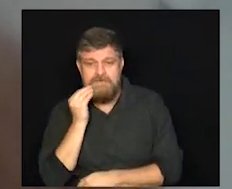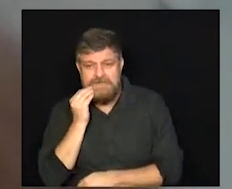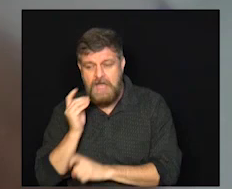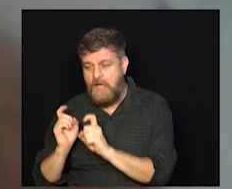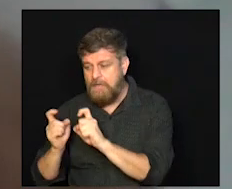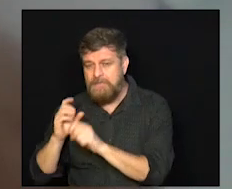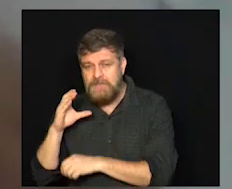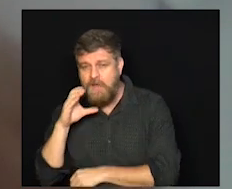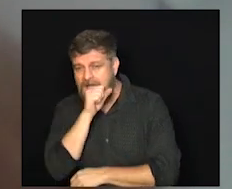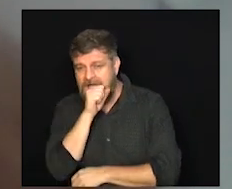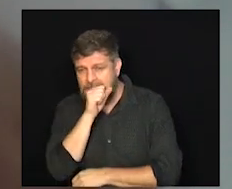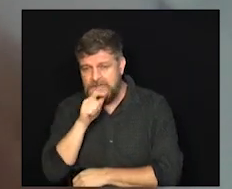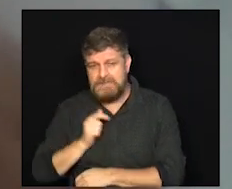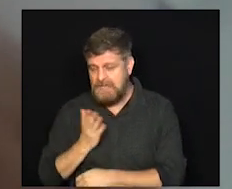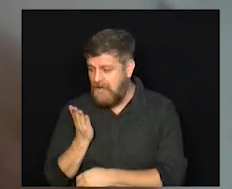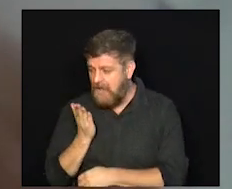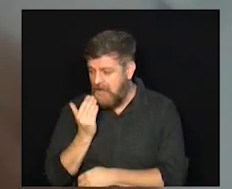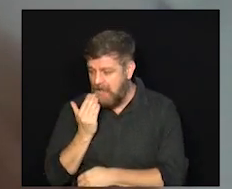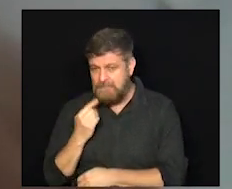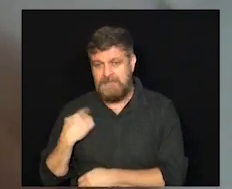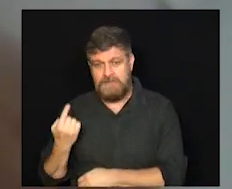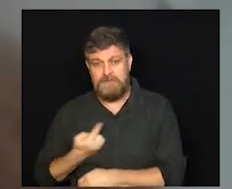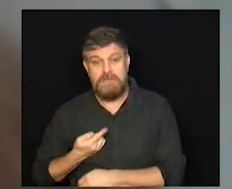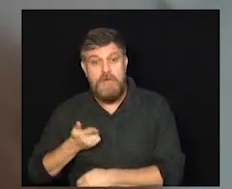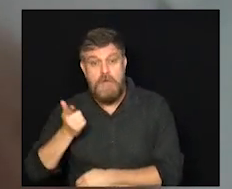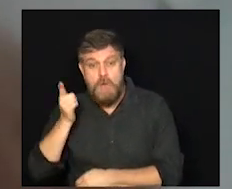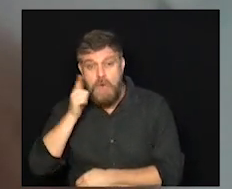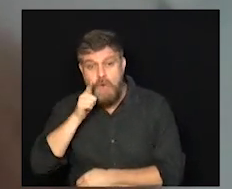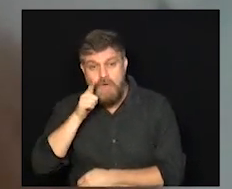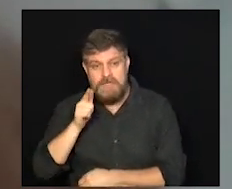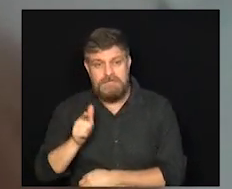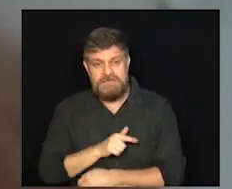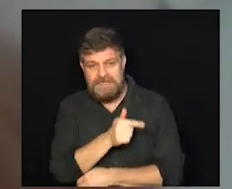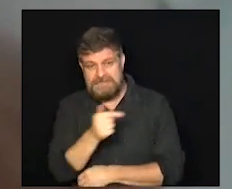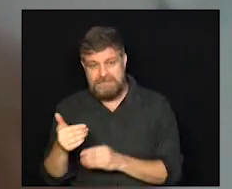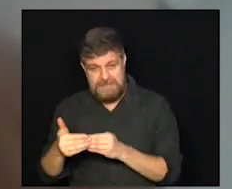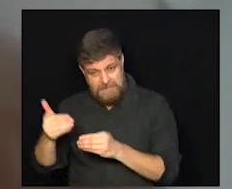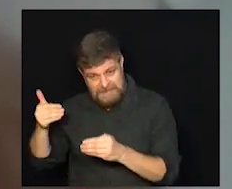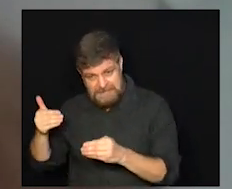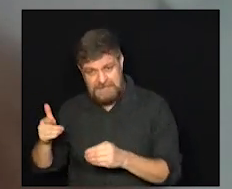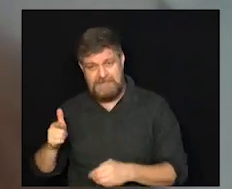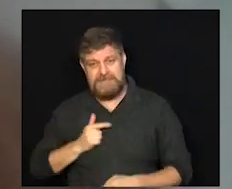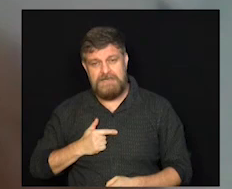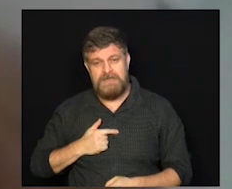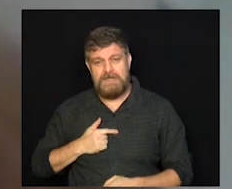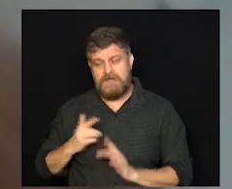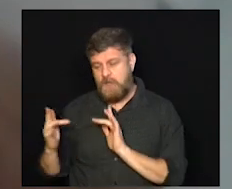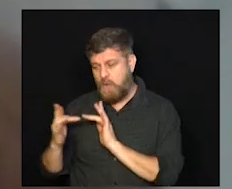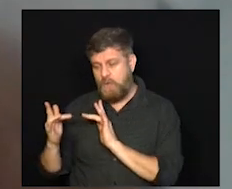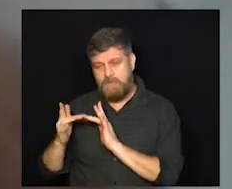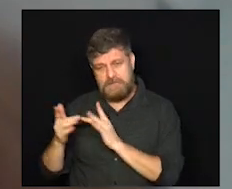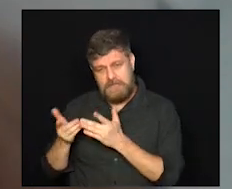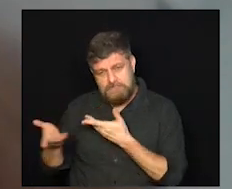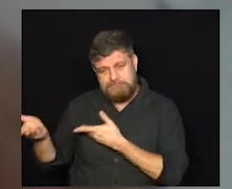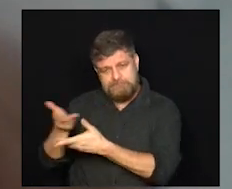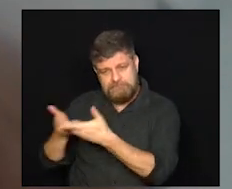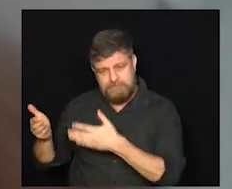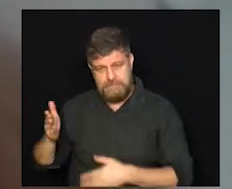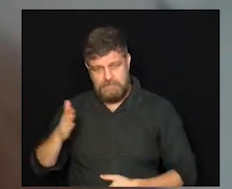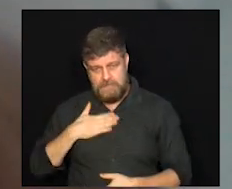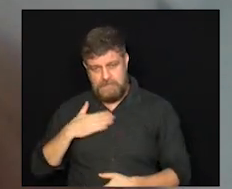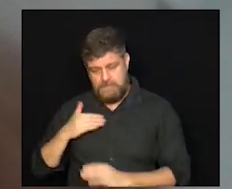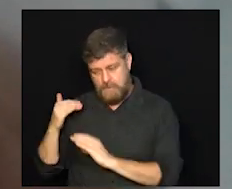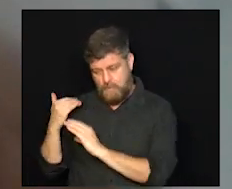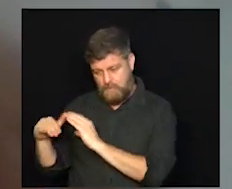Se precisar de algum alimento desse reunião da semana passada, pode pegar meu contato aí com o Cecílio, quem tiver aí